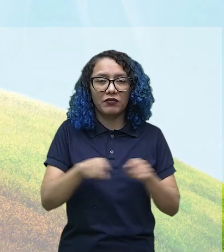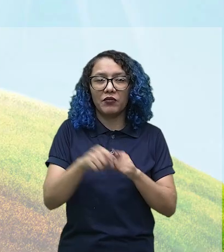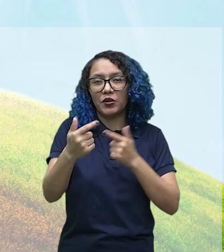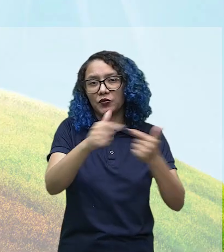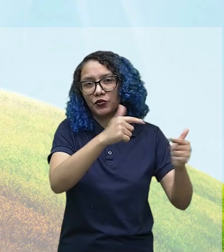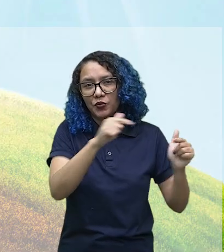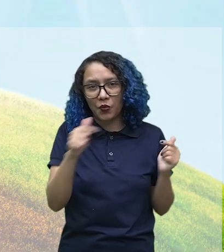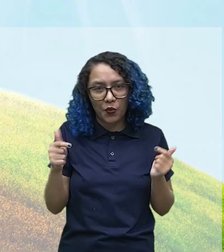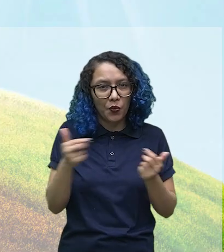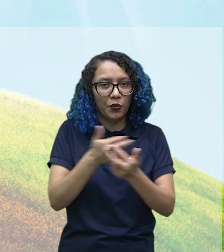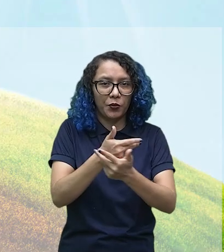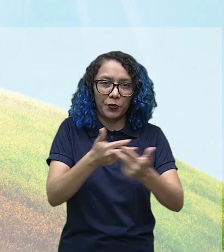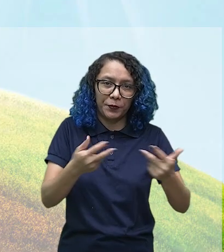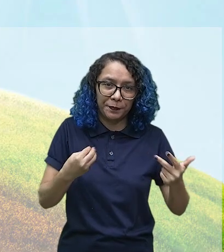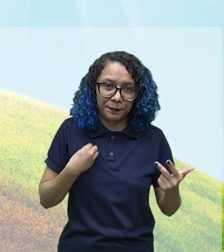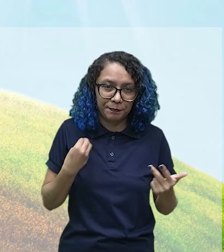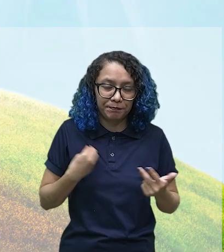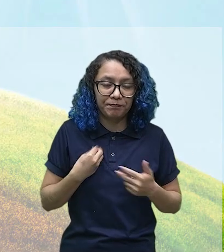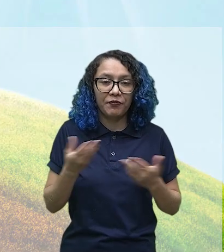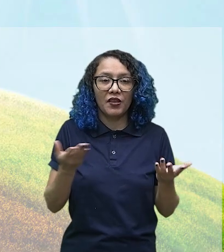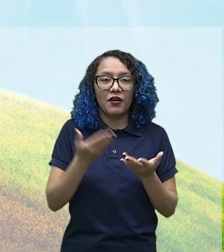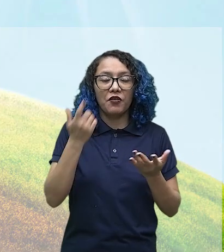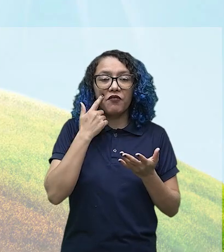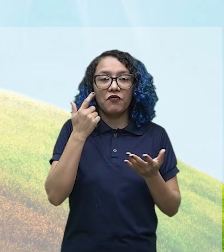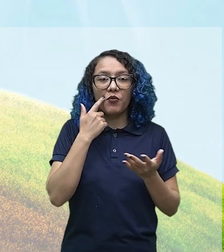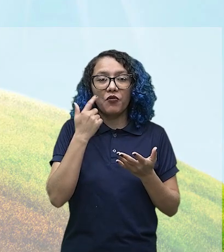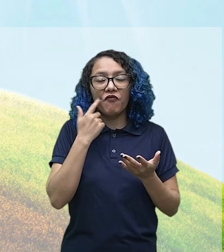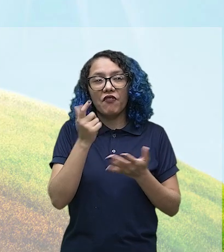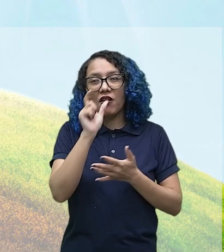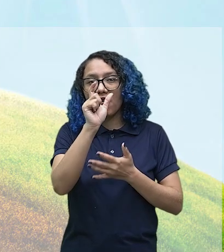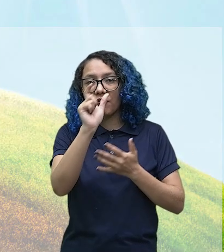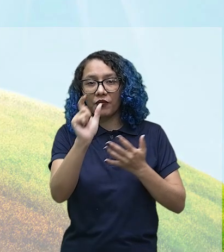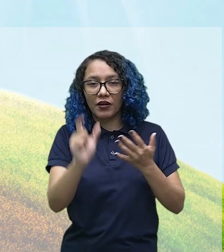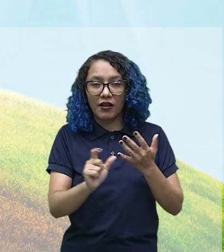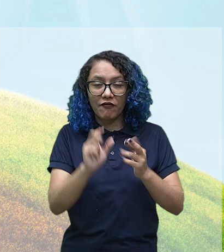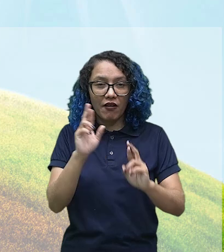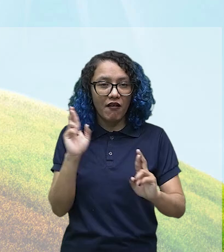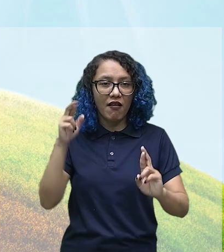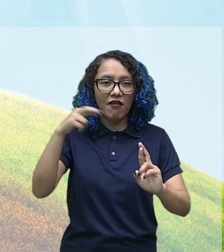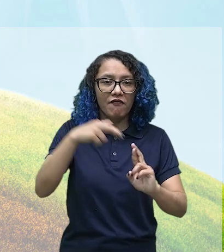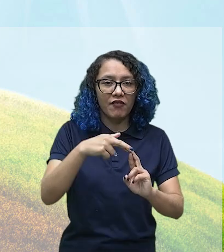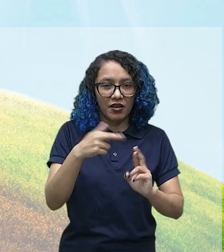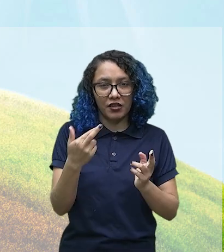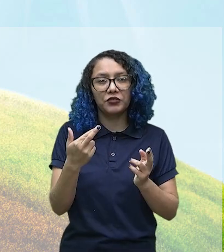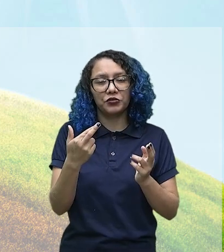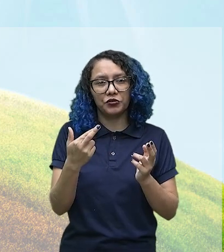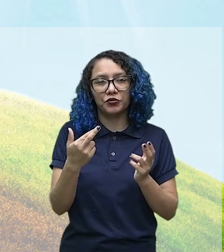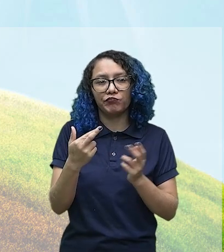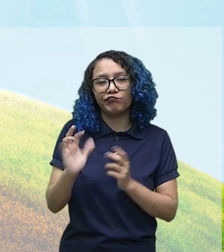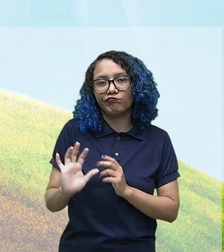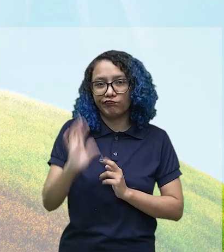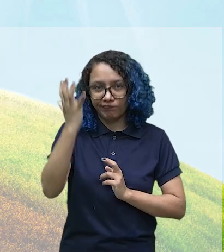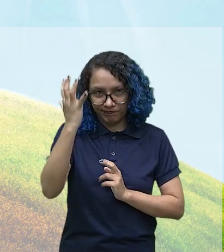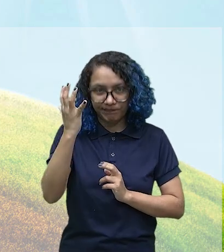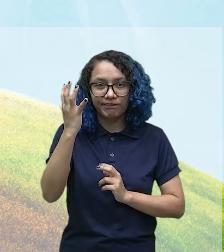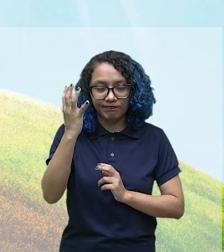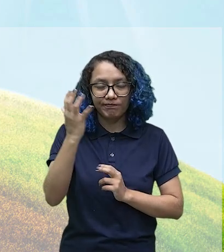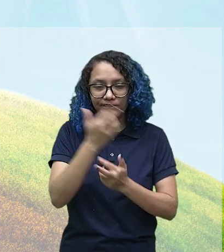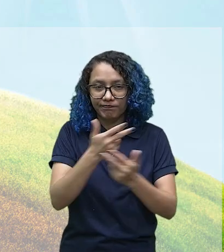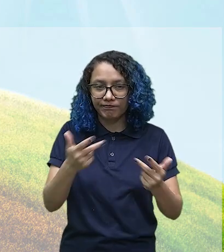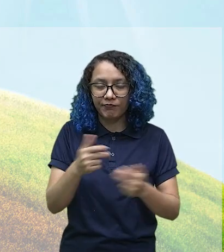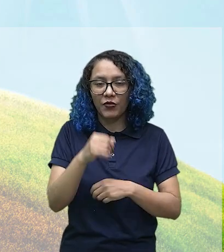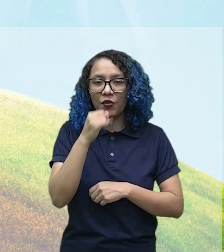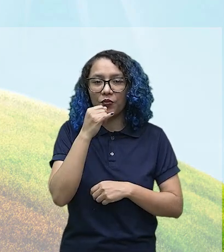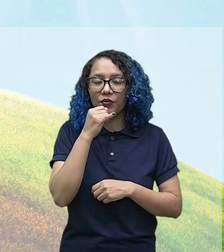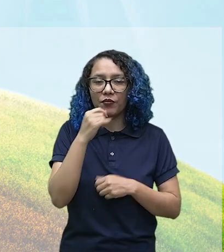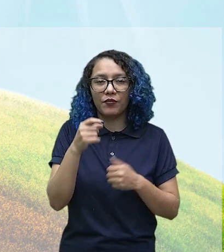e de outros seres vivos. Então, a gente vai perceber os termos hoje na aula associados a esses